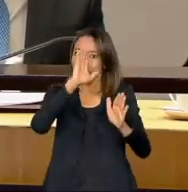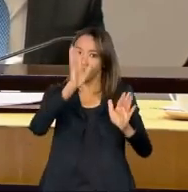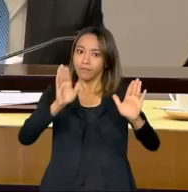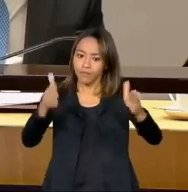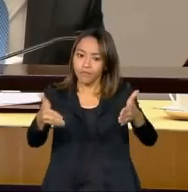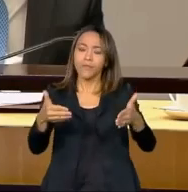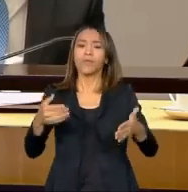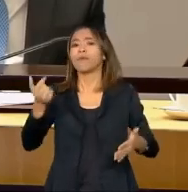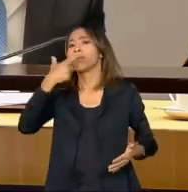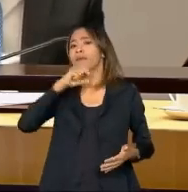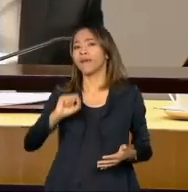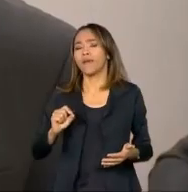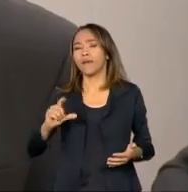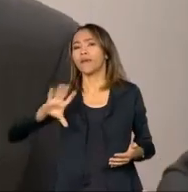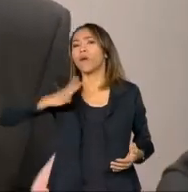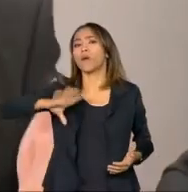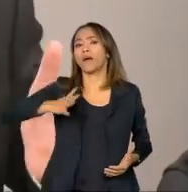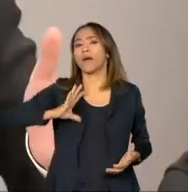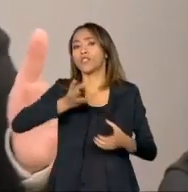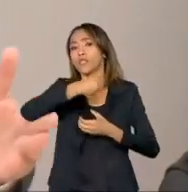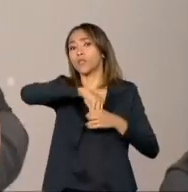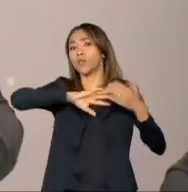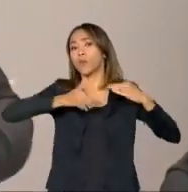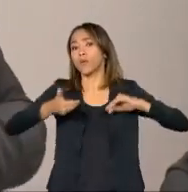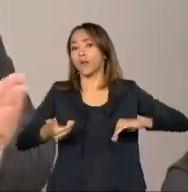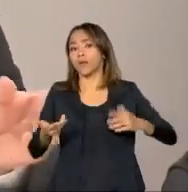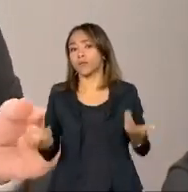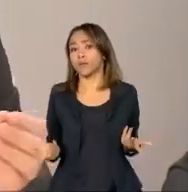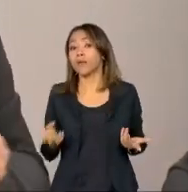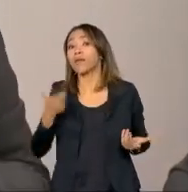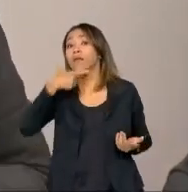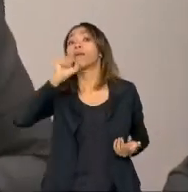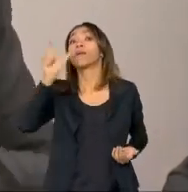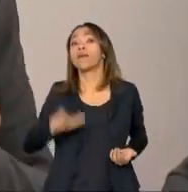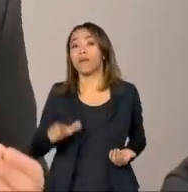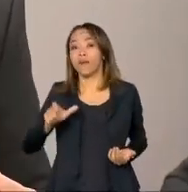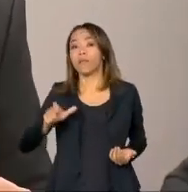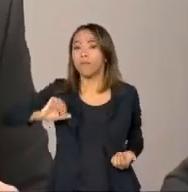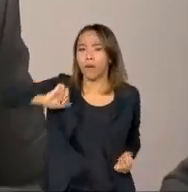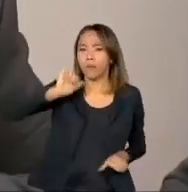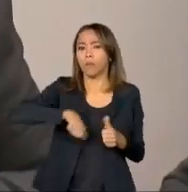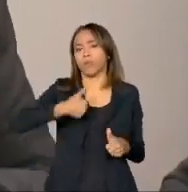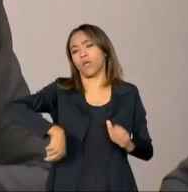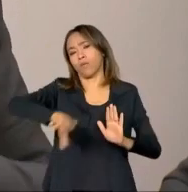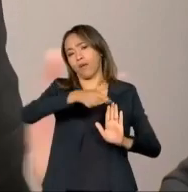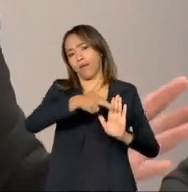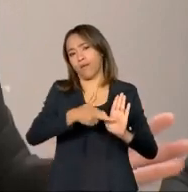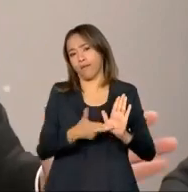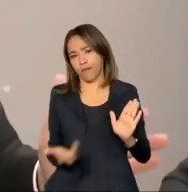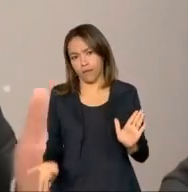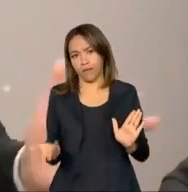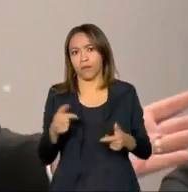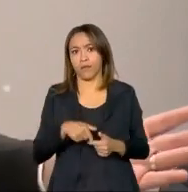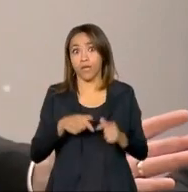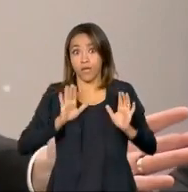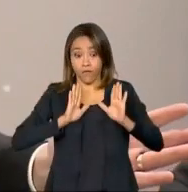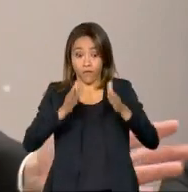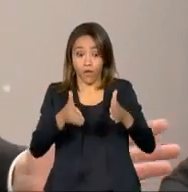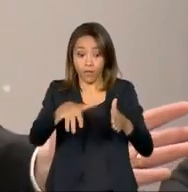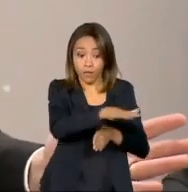teria hoje no Congresso coragem de fazer qualquer coisa que alterasse uma regra ligada a qualquer setor do